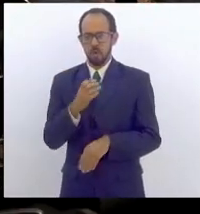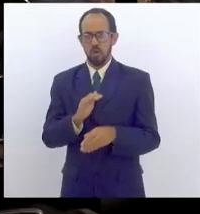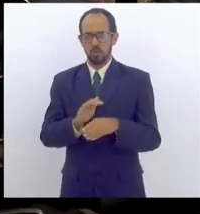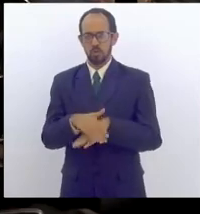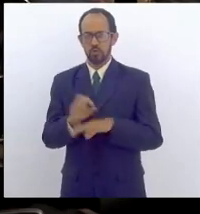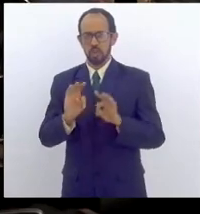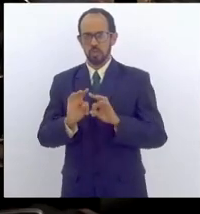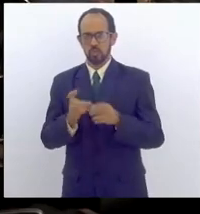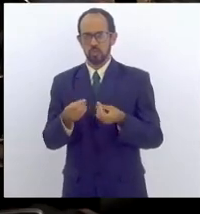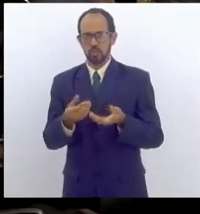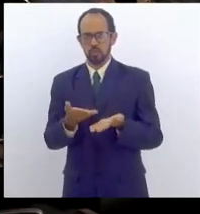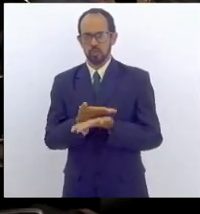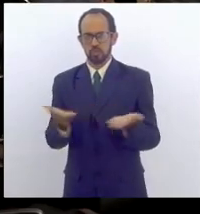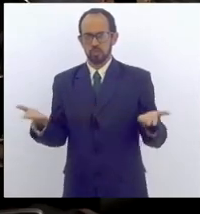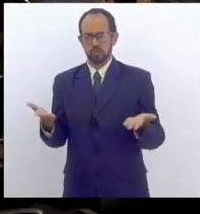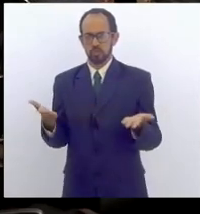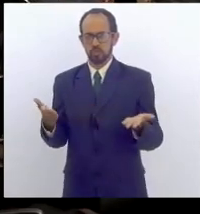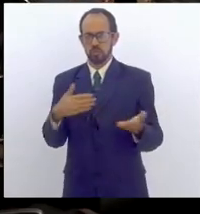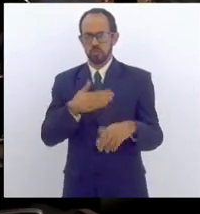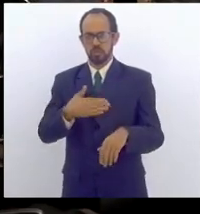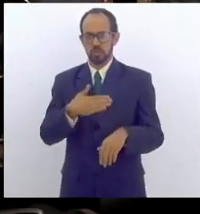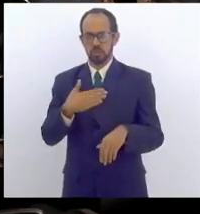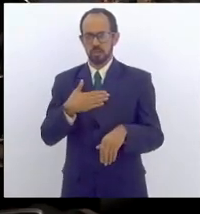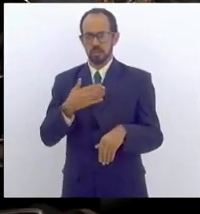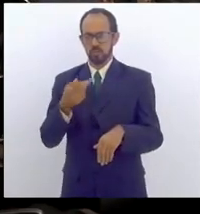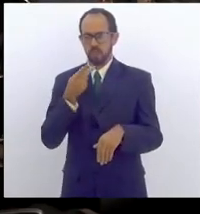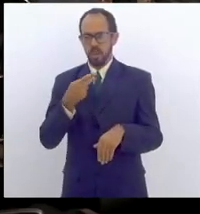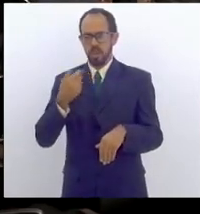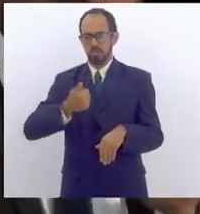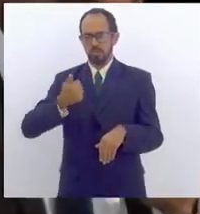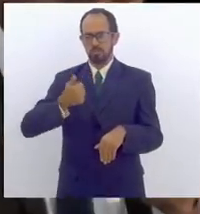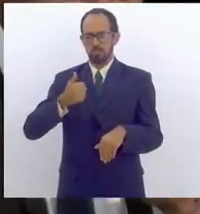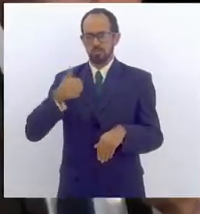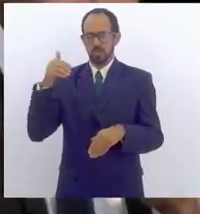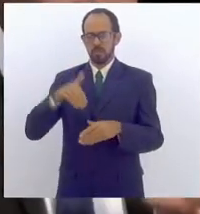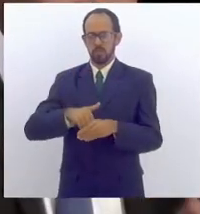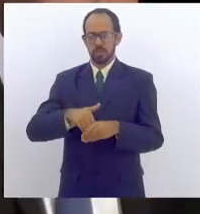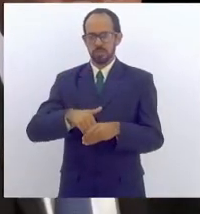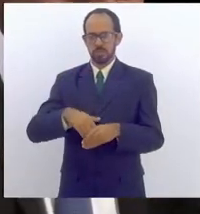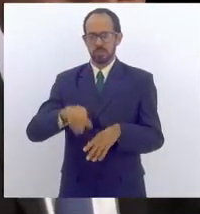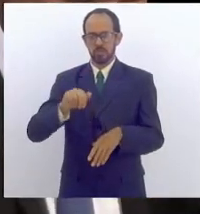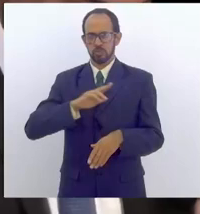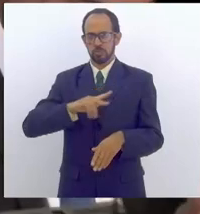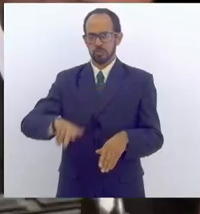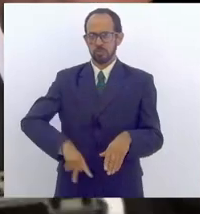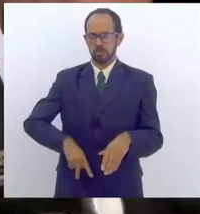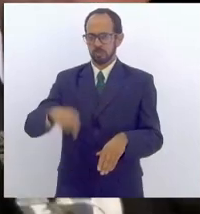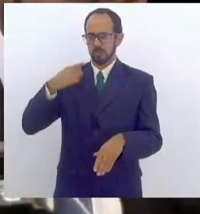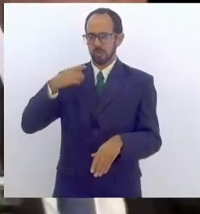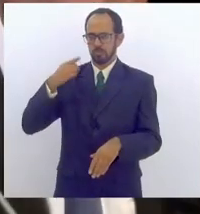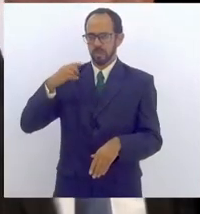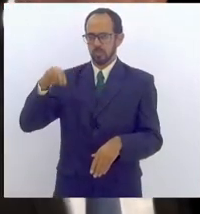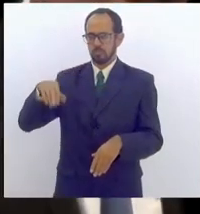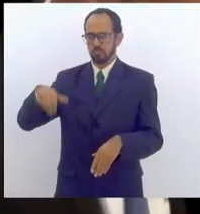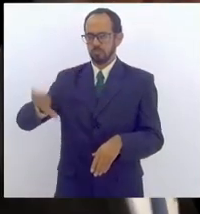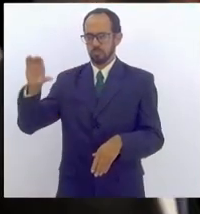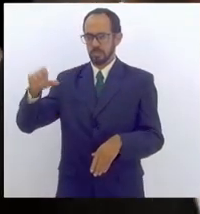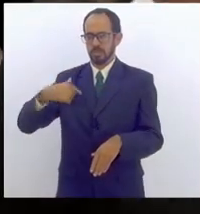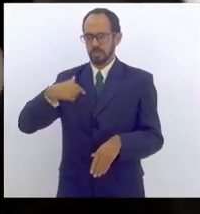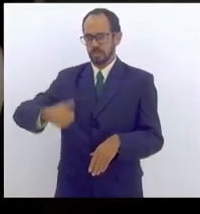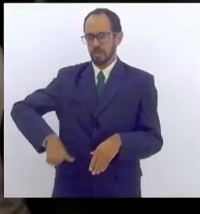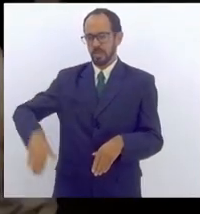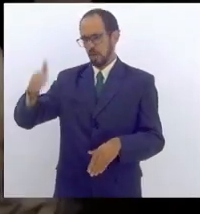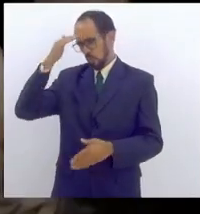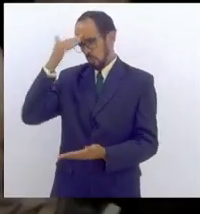minha satisfação de estar participando da minha primeira sessão de votação sobre a presidência do deputado Carlos Mink, o deputado a quem eu confiei meu